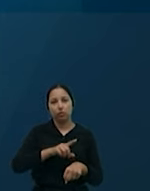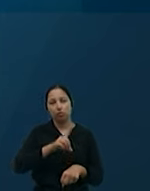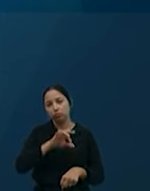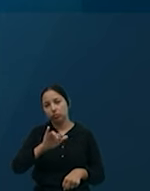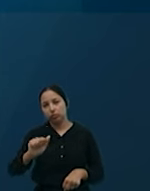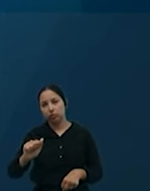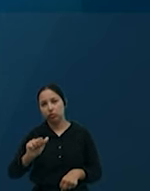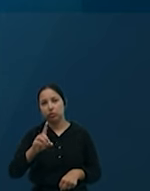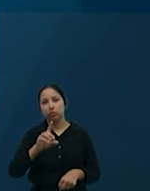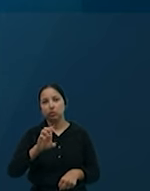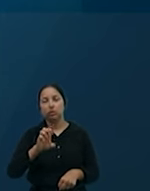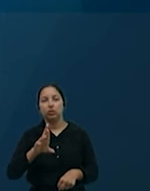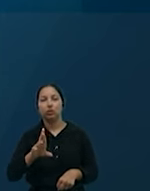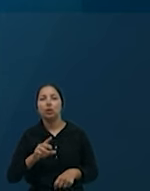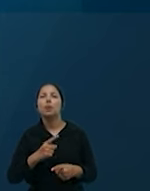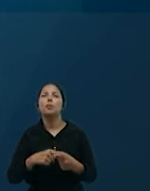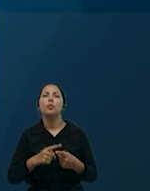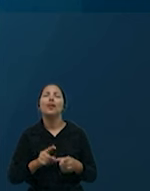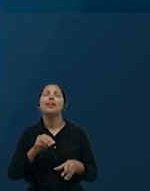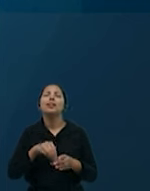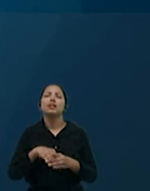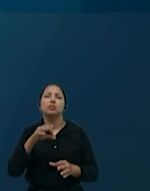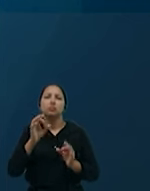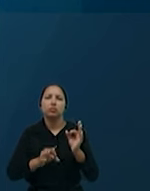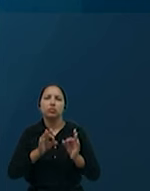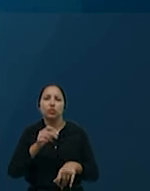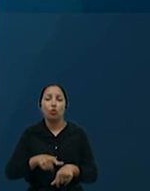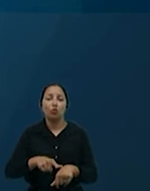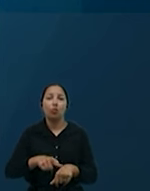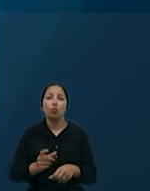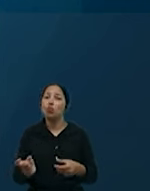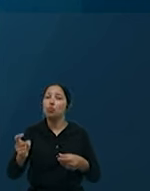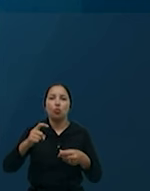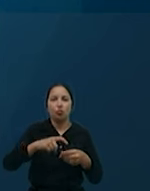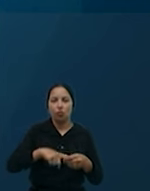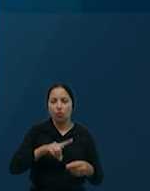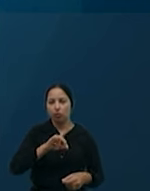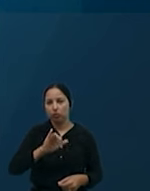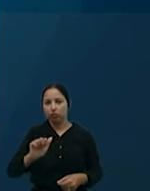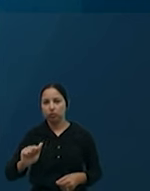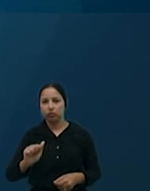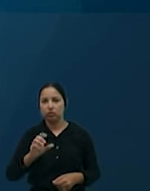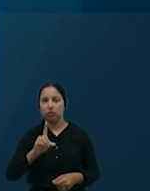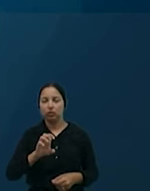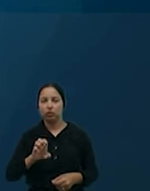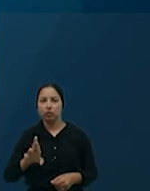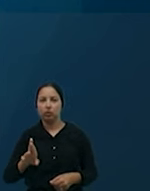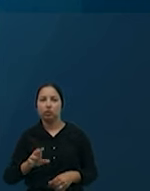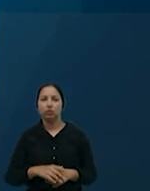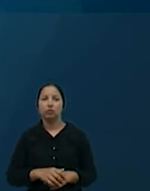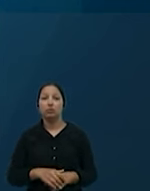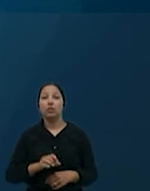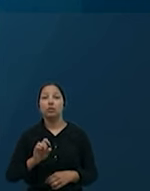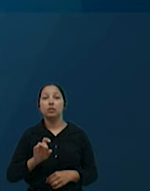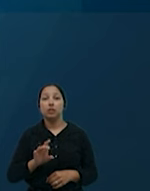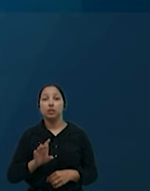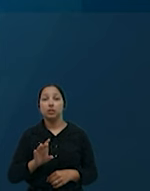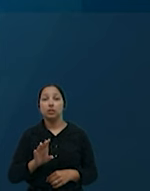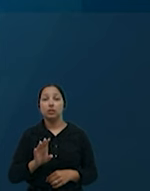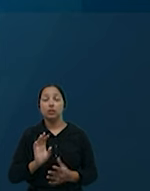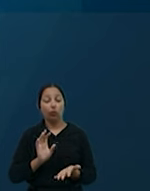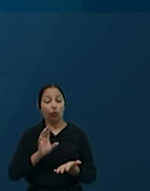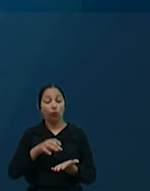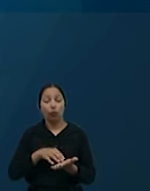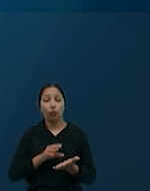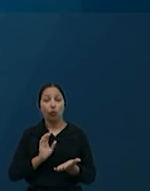não retrocederá a data da DER? Sendo que o que dá a essência, o núcleo central, é o fato